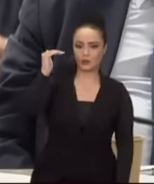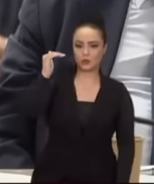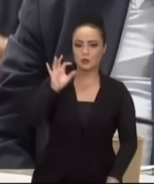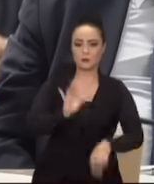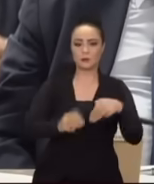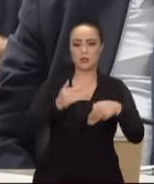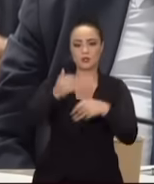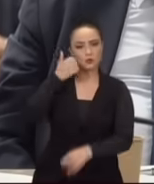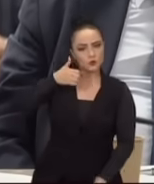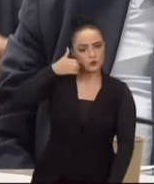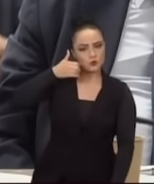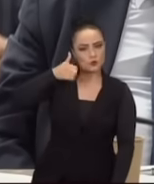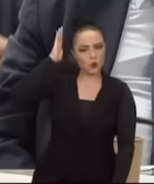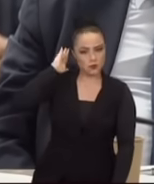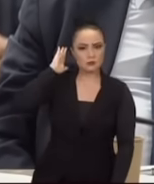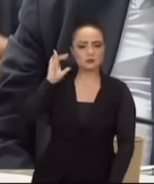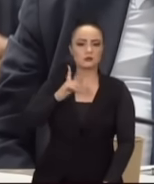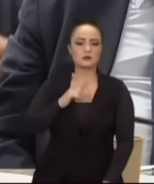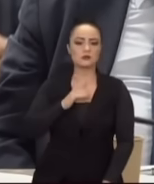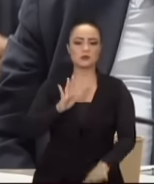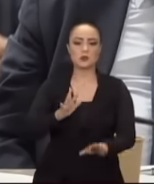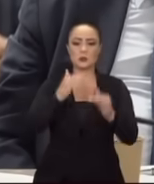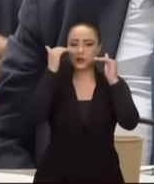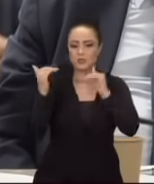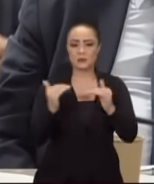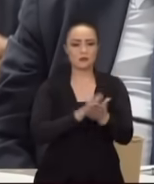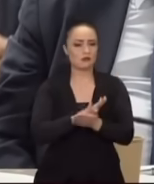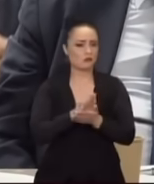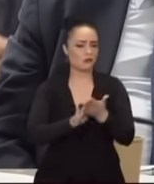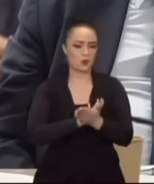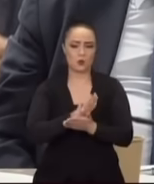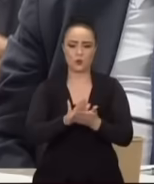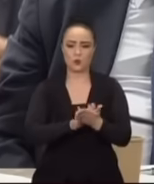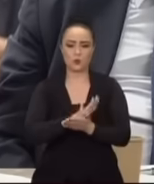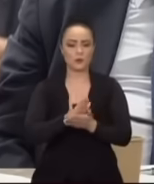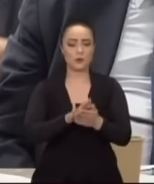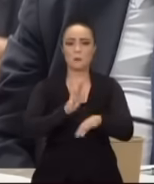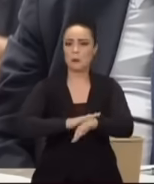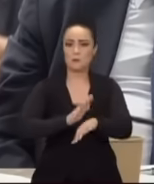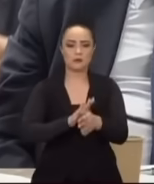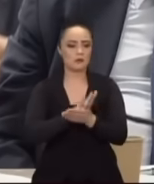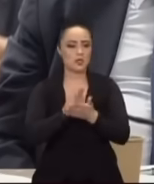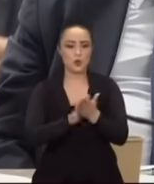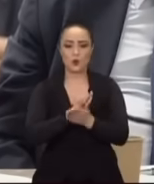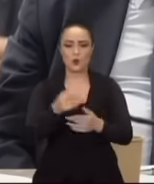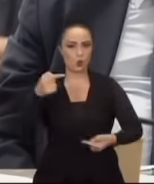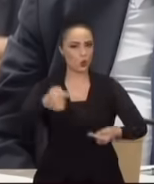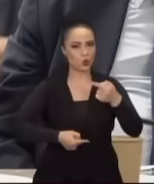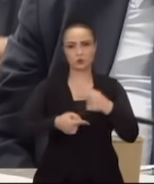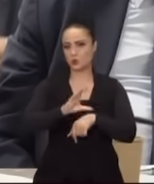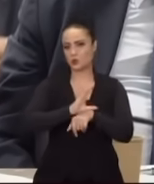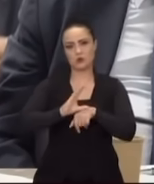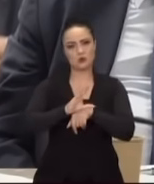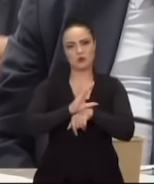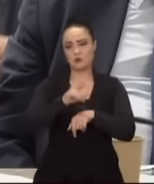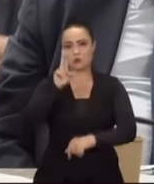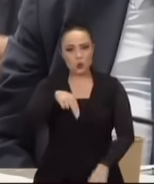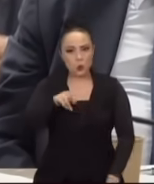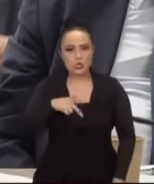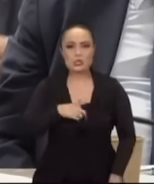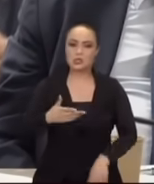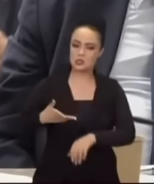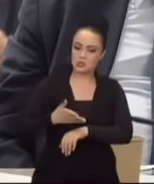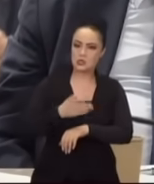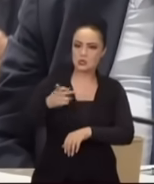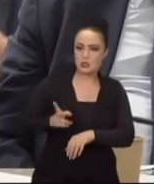ministro Fux, aqui do Supremo, não me viram desrespeitar uma só ordem do senhor. Não me viram em nenhum momento. Eu agi contra a Constituição. Eu joguei dentro das